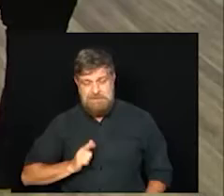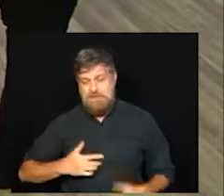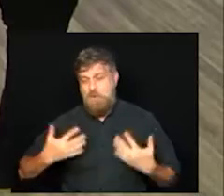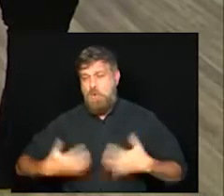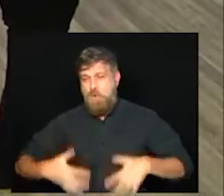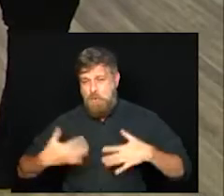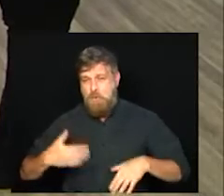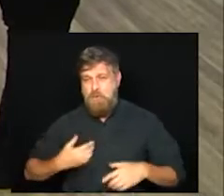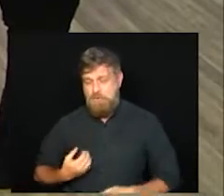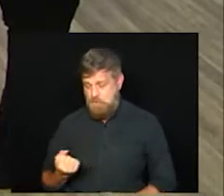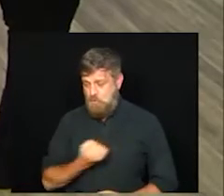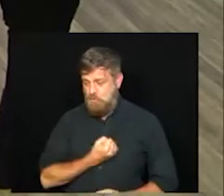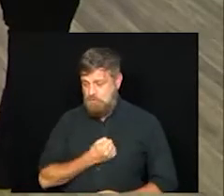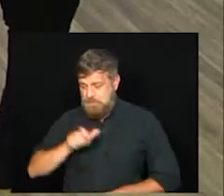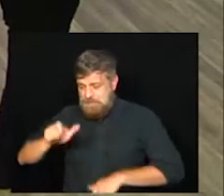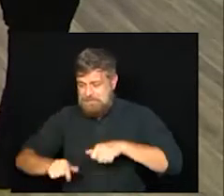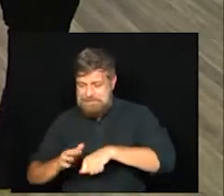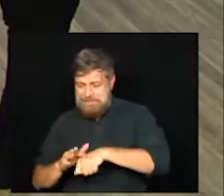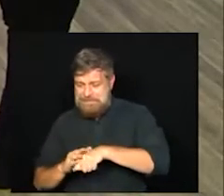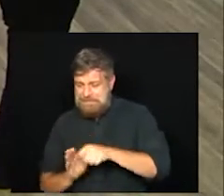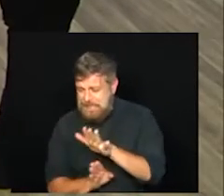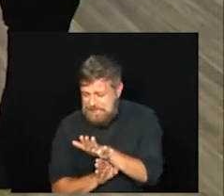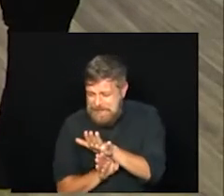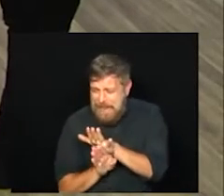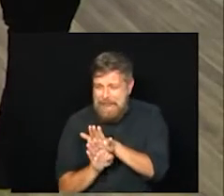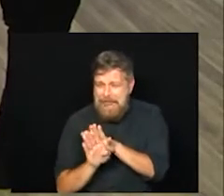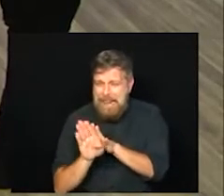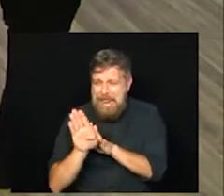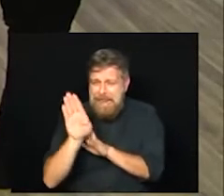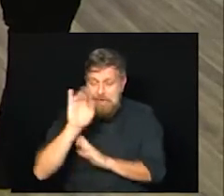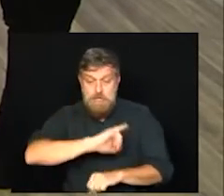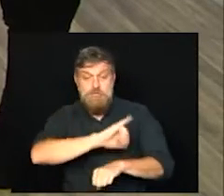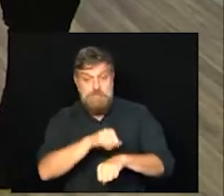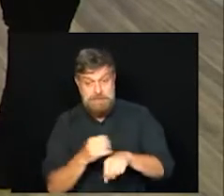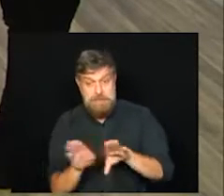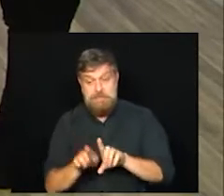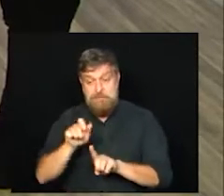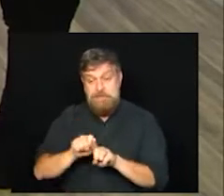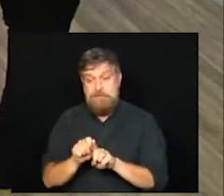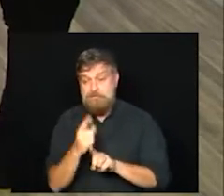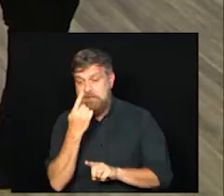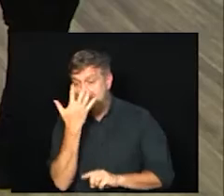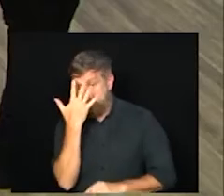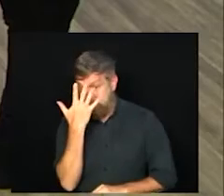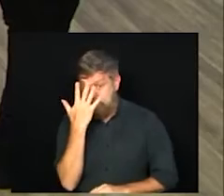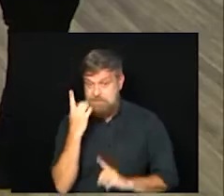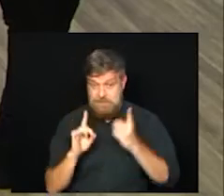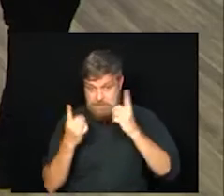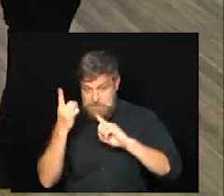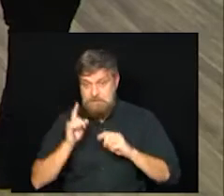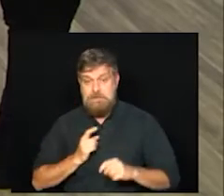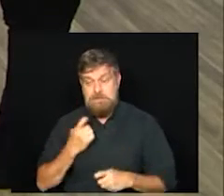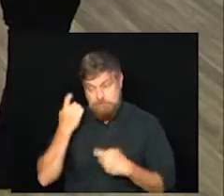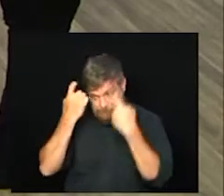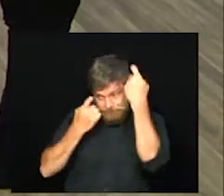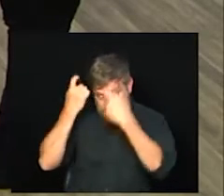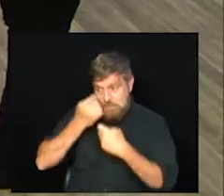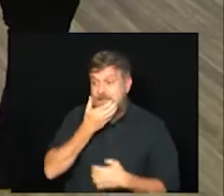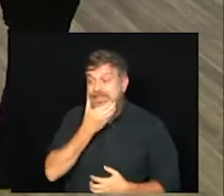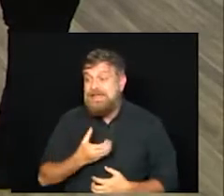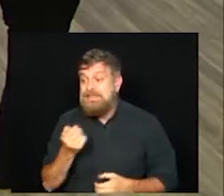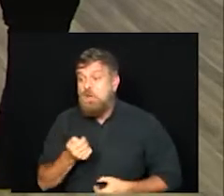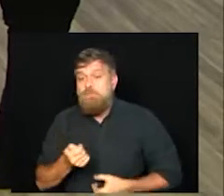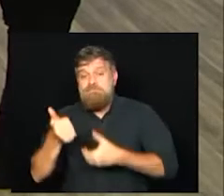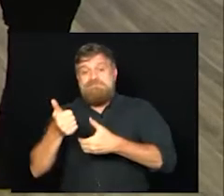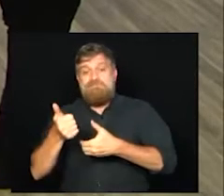casos subindo e reflexo no mês de janeiro e no mês de fevereiro também. Então, há esta preocupação com as festas de fim de ano.